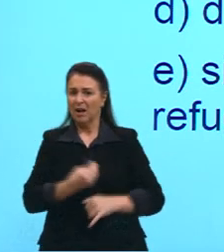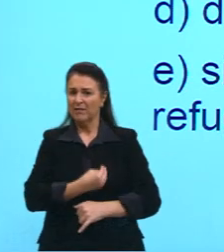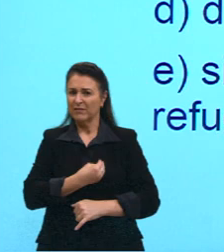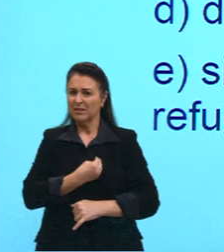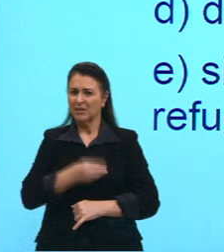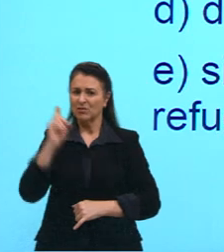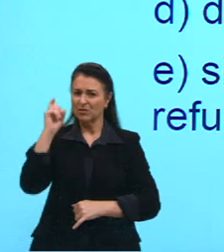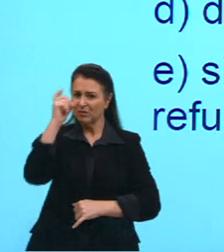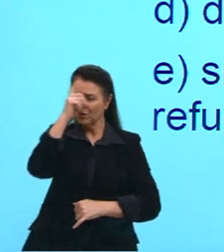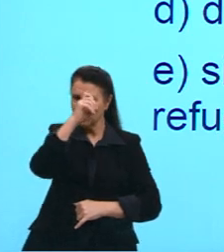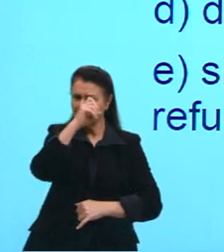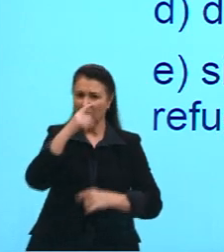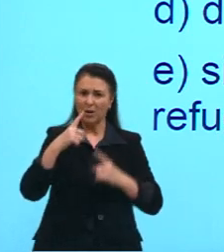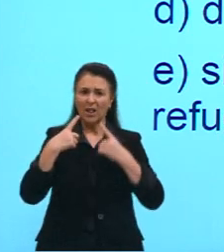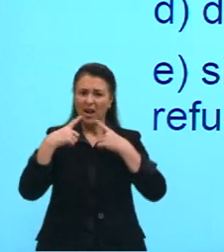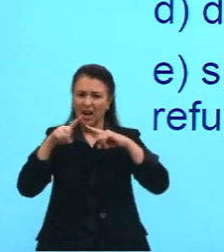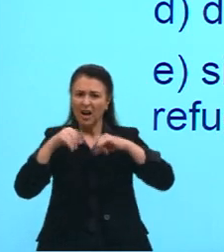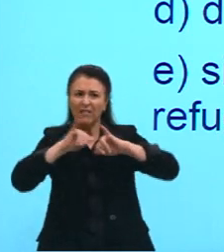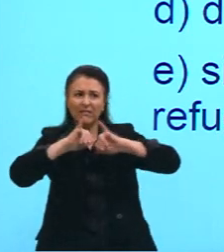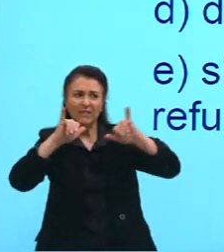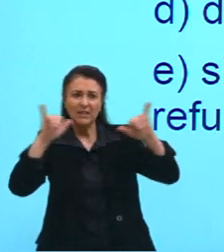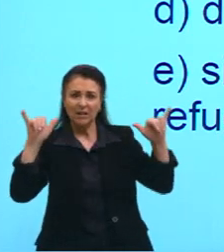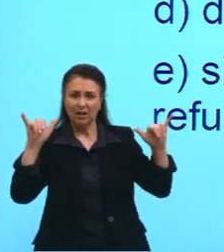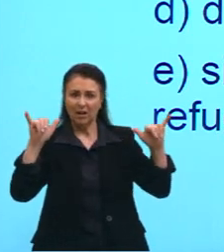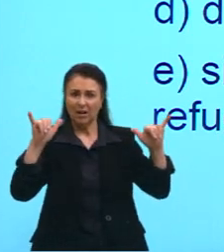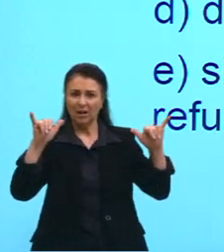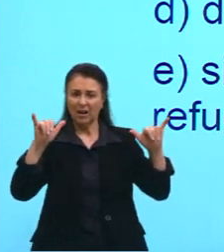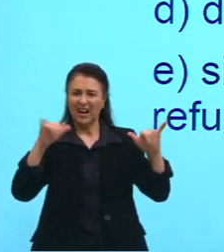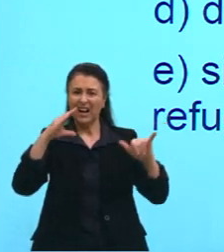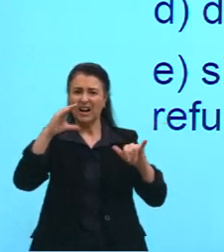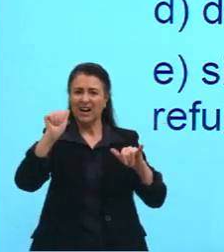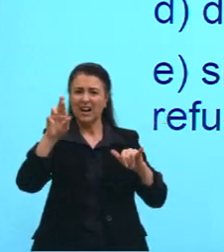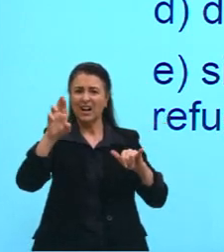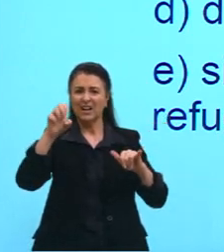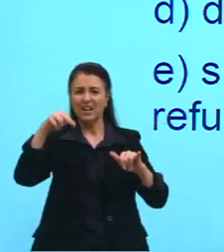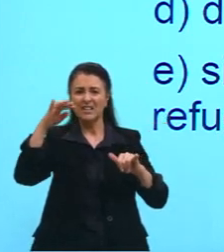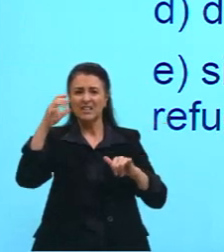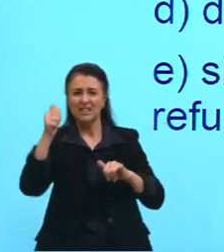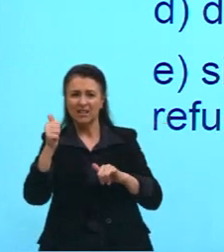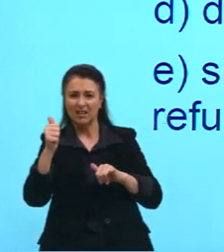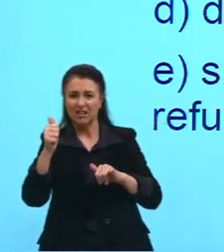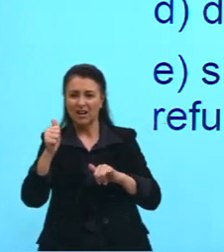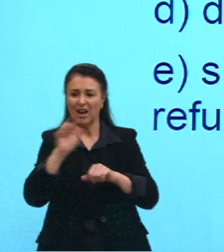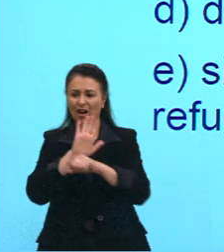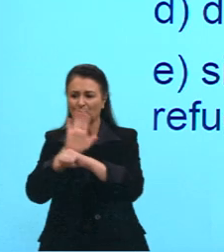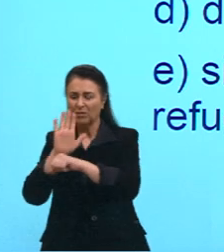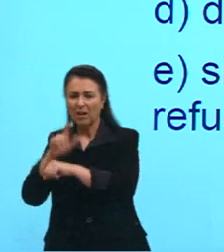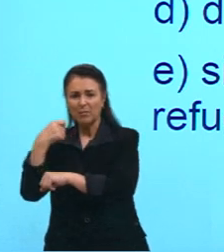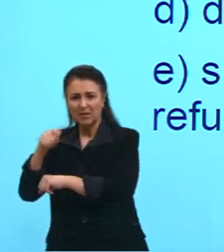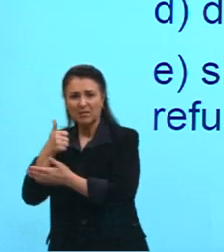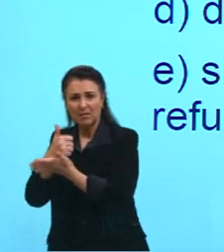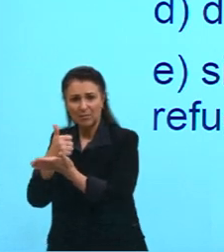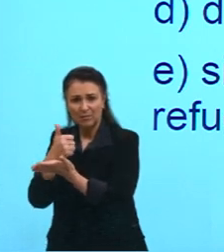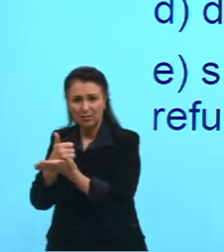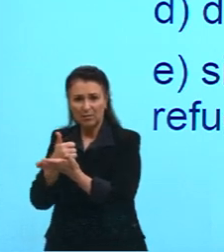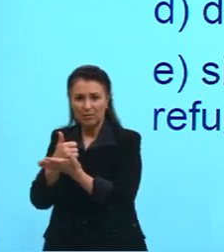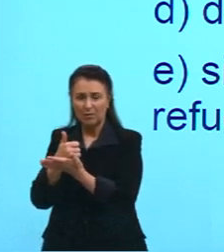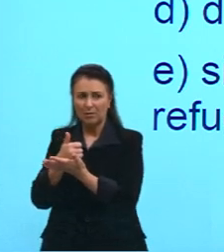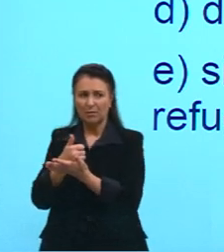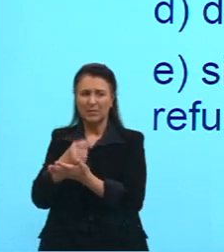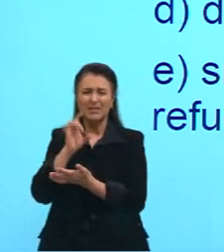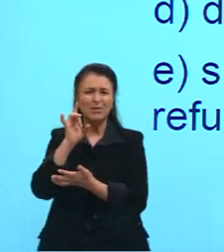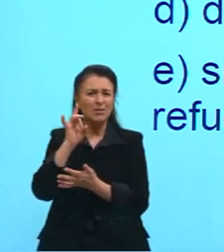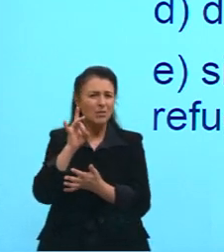ok a gente percebe que uma situação de carência a uma denúncia mas é só denúncia o